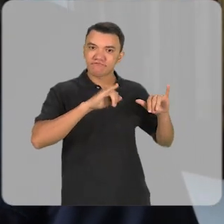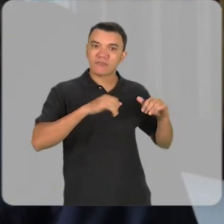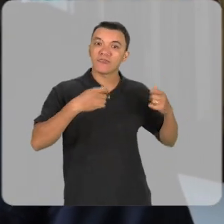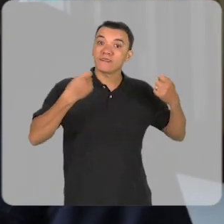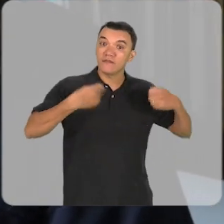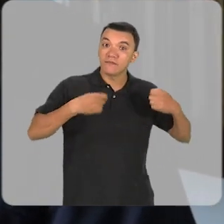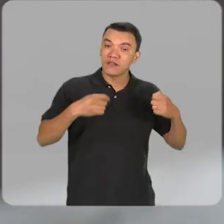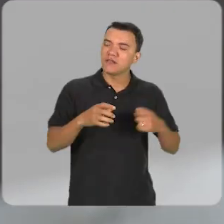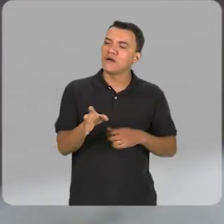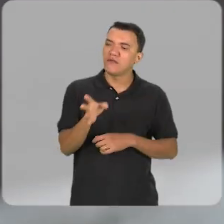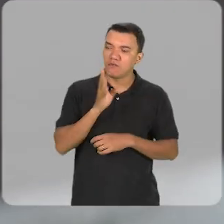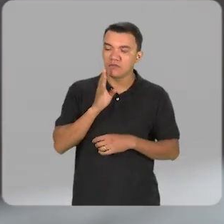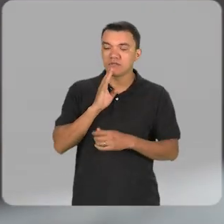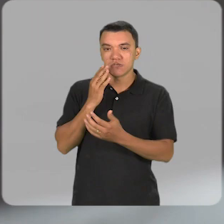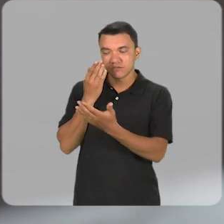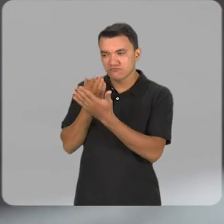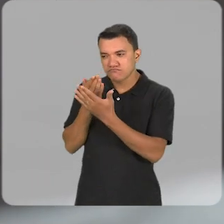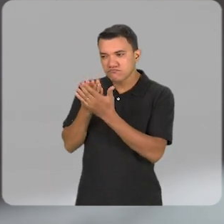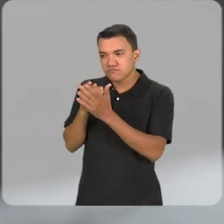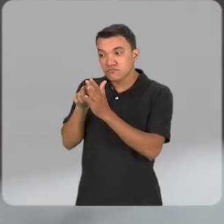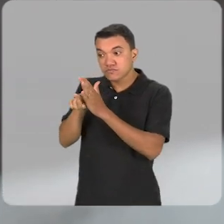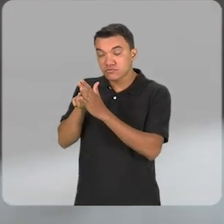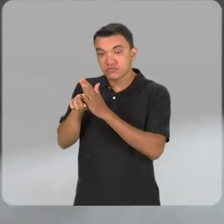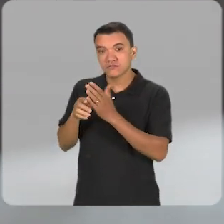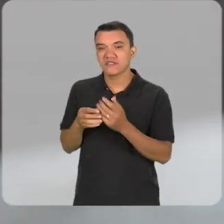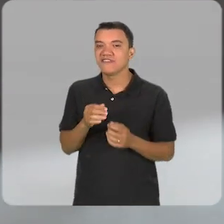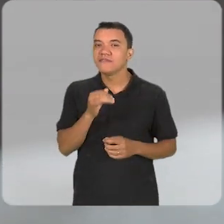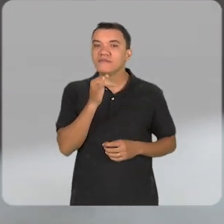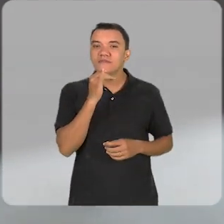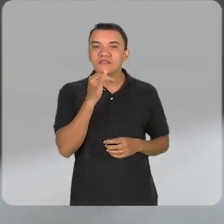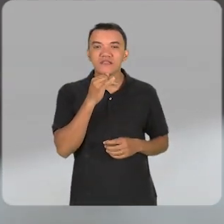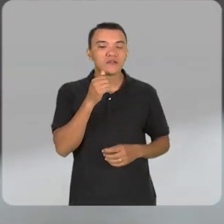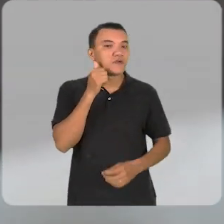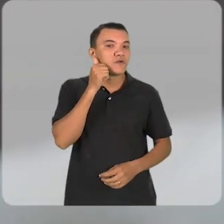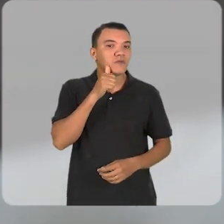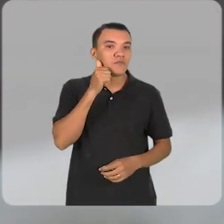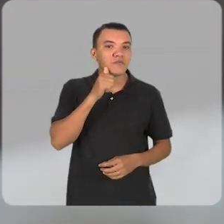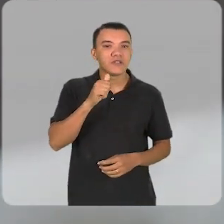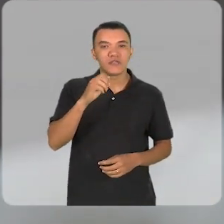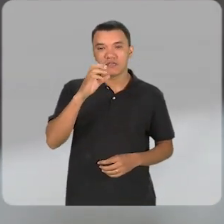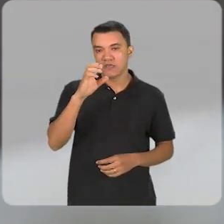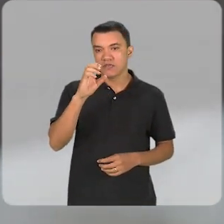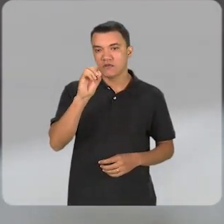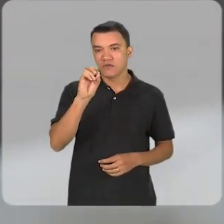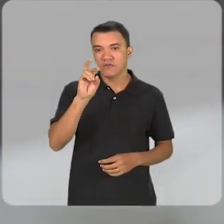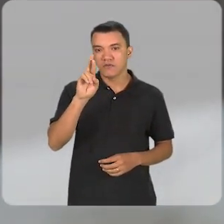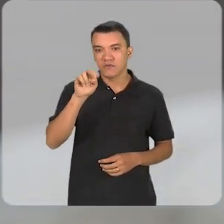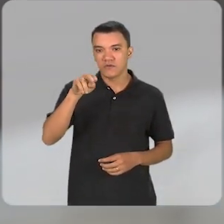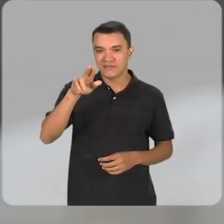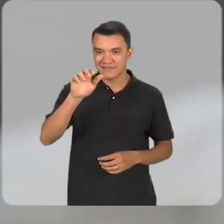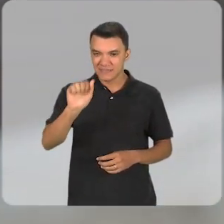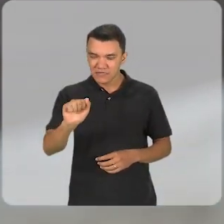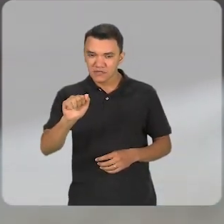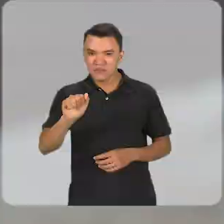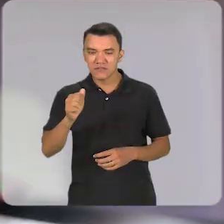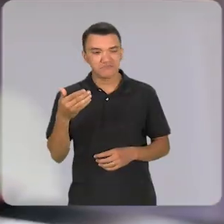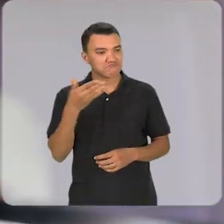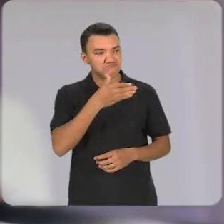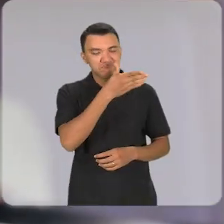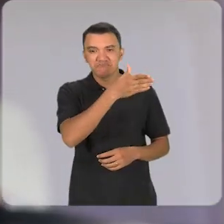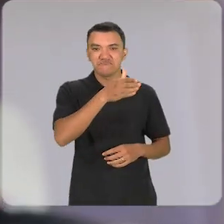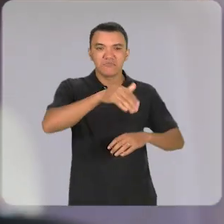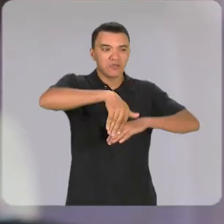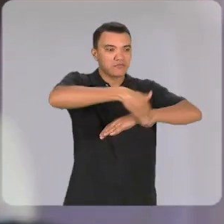precisam ser estudadas, e o exemplo da dona Corina, que foi para as ruas trabalhar em razão